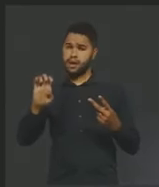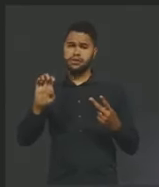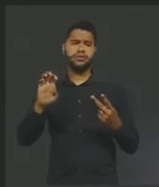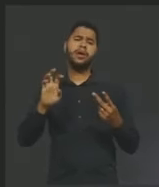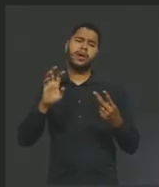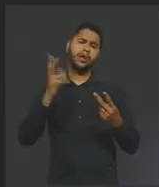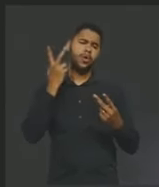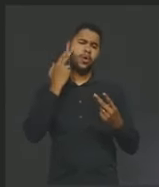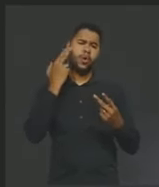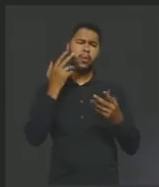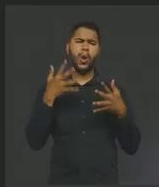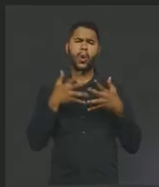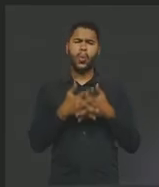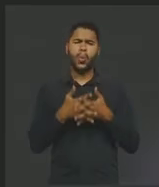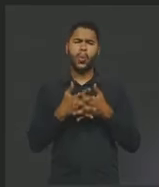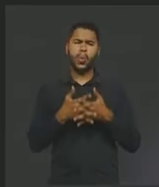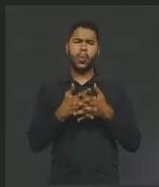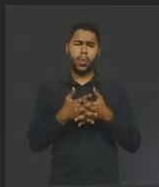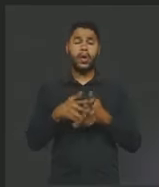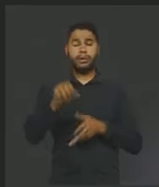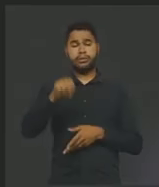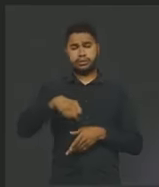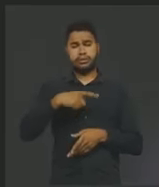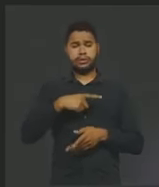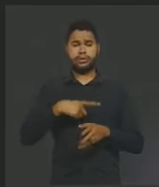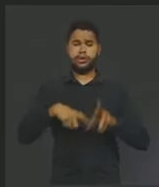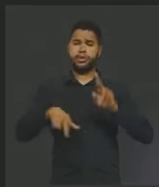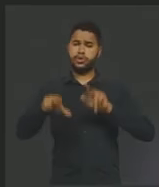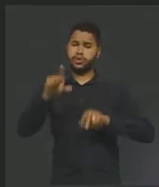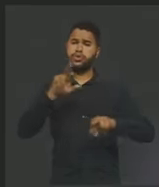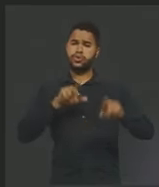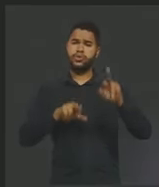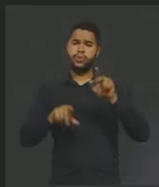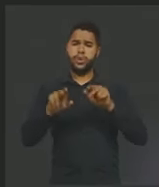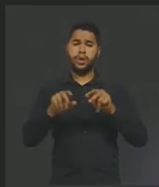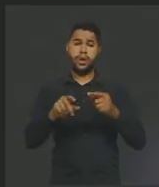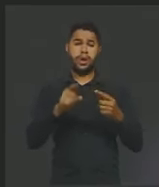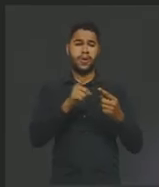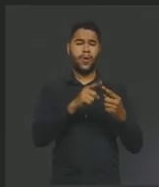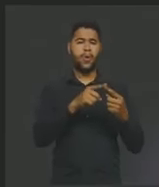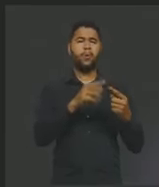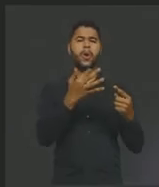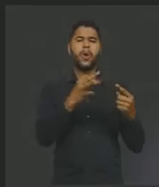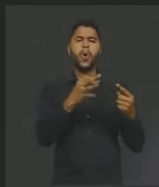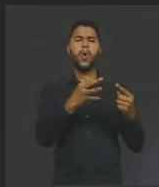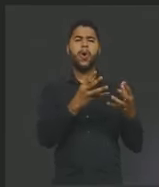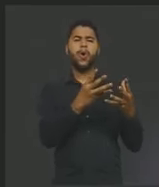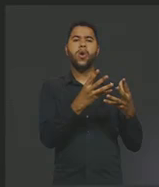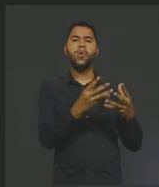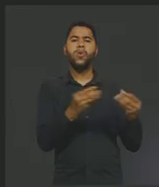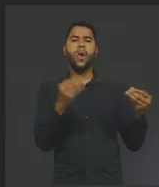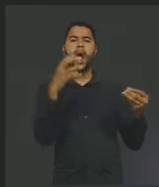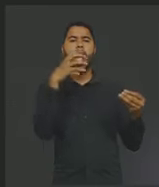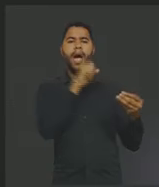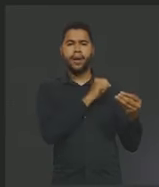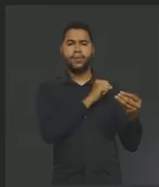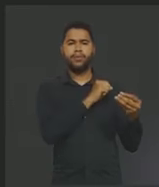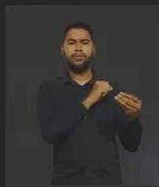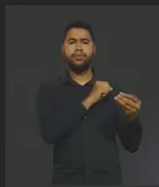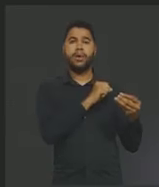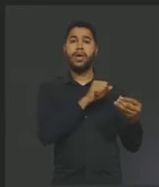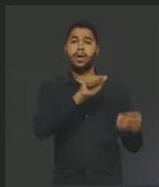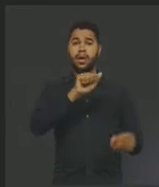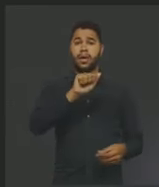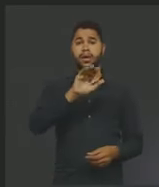o uso das duas. E sim, existe diferença entre elas. Uma dor passageira, que um bom remedinho cura, é uma